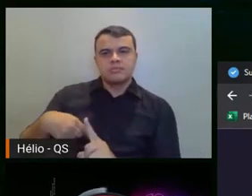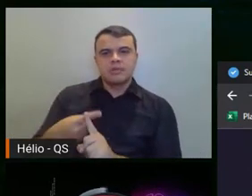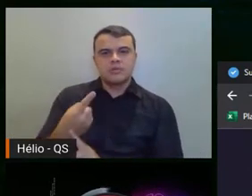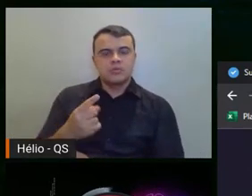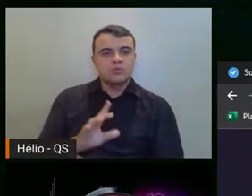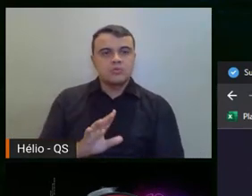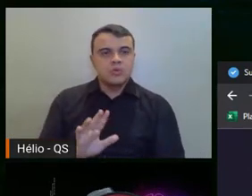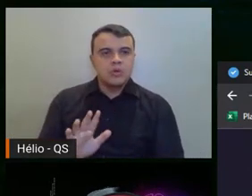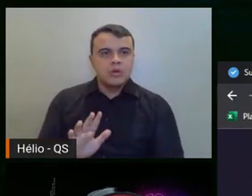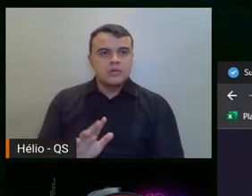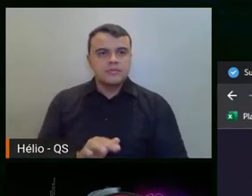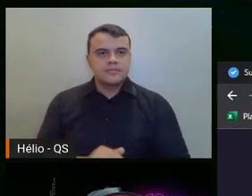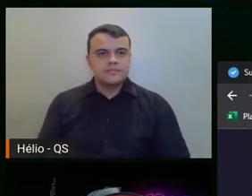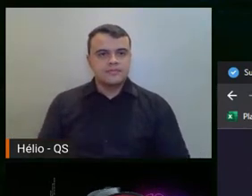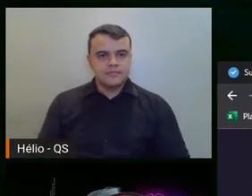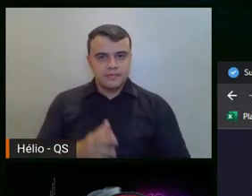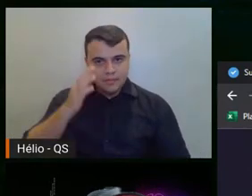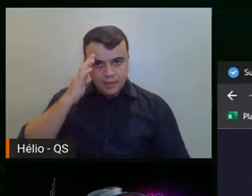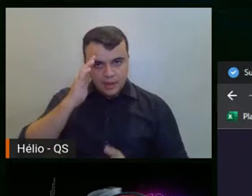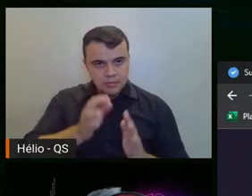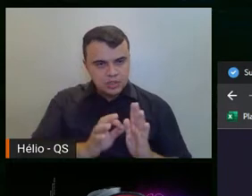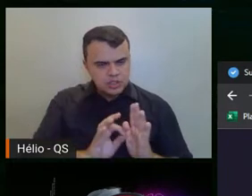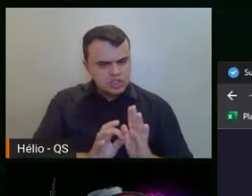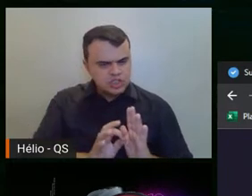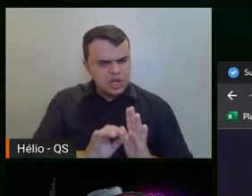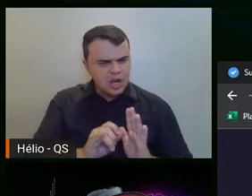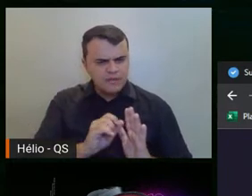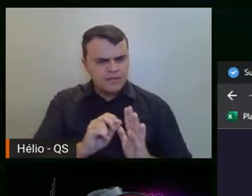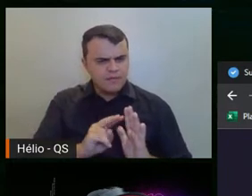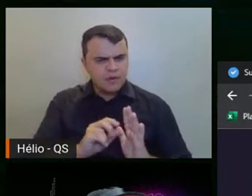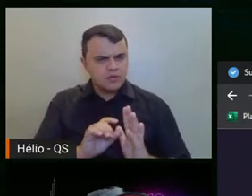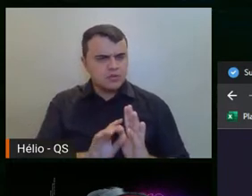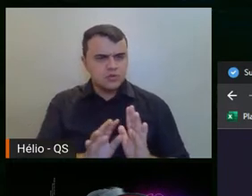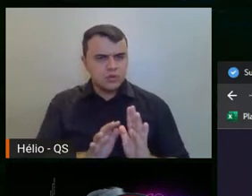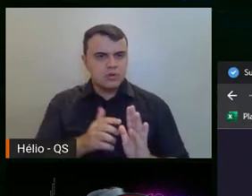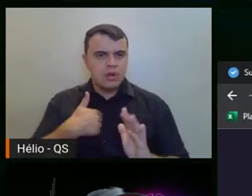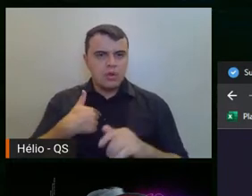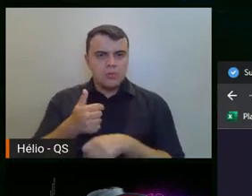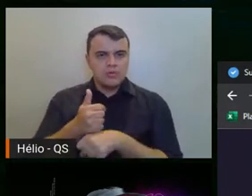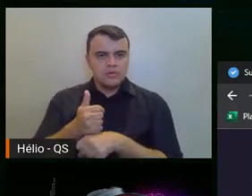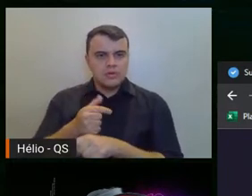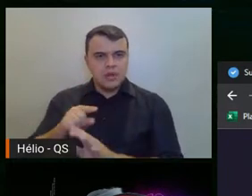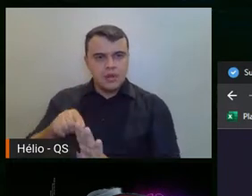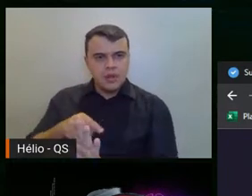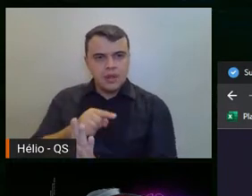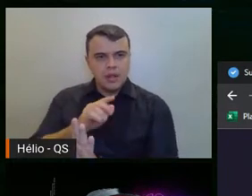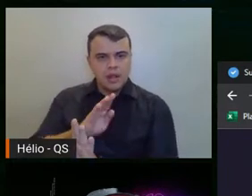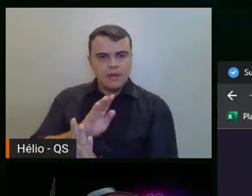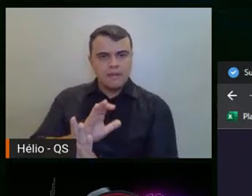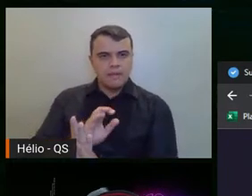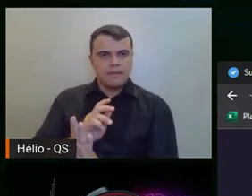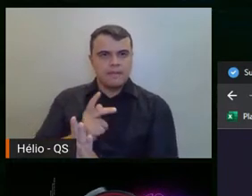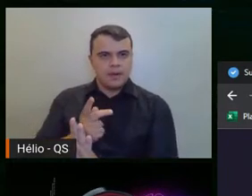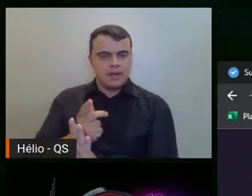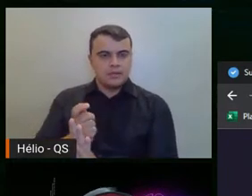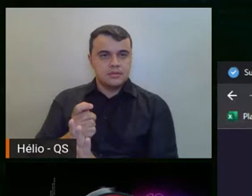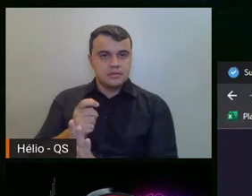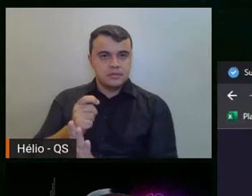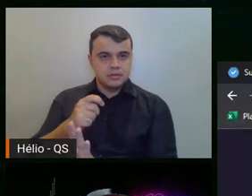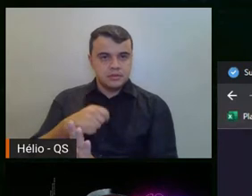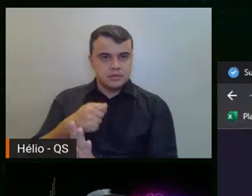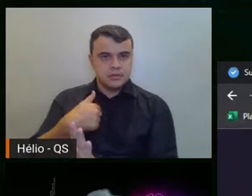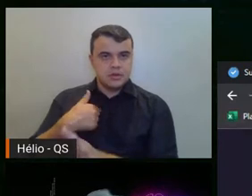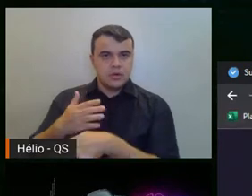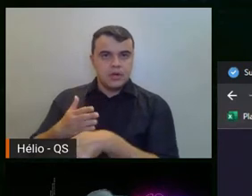um cara que sabe Java sabe eu sou um cara que tá numa carreira de back end e pode ser que eu entre numa empresa